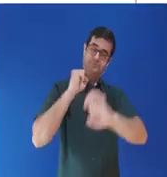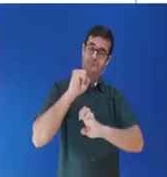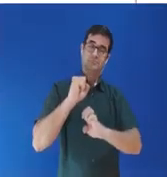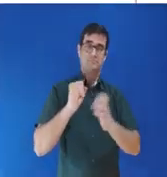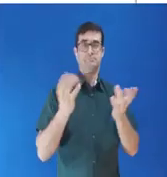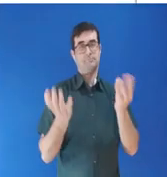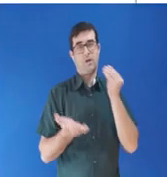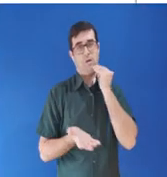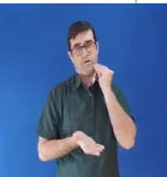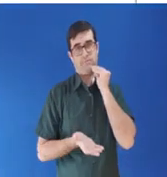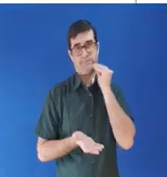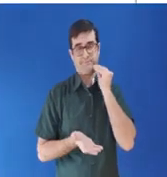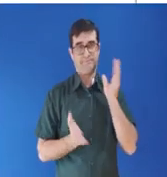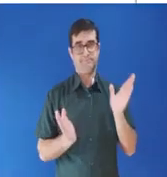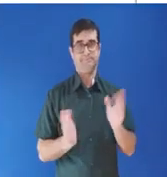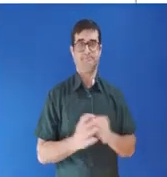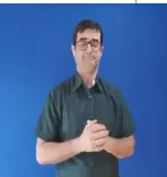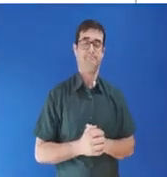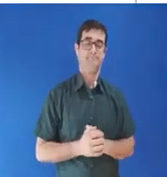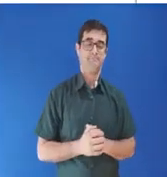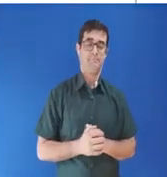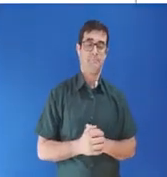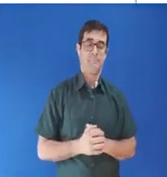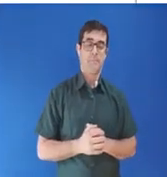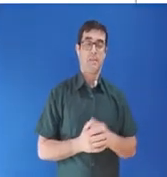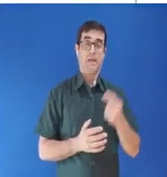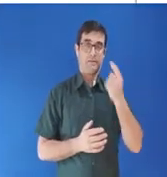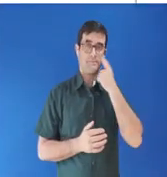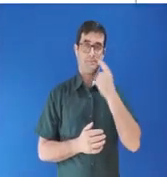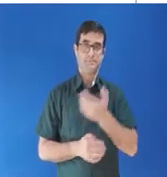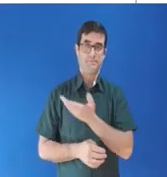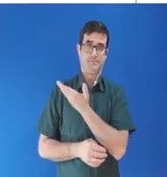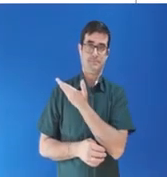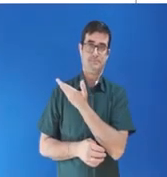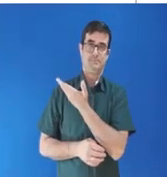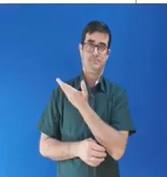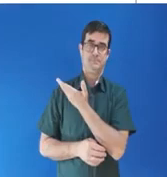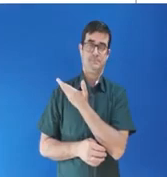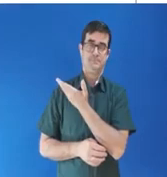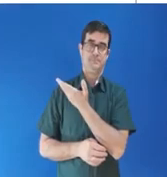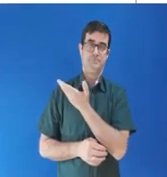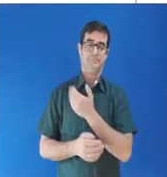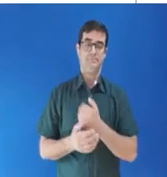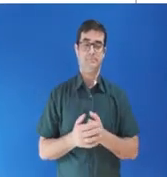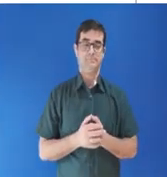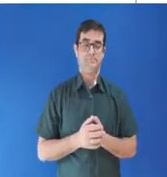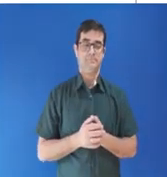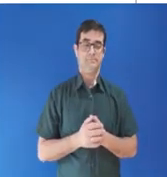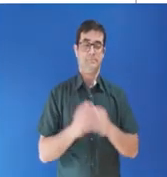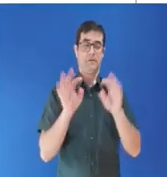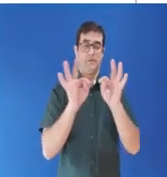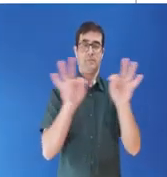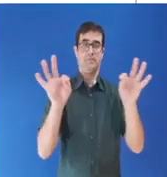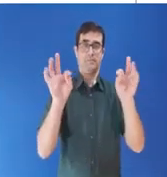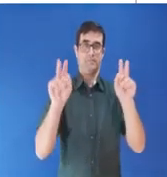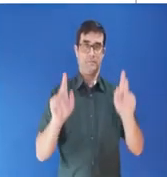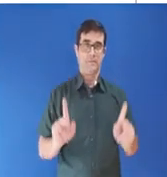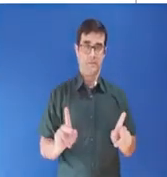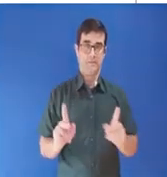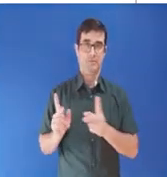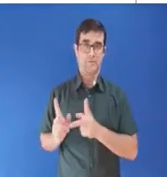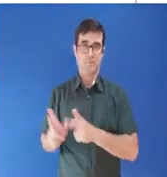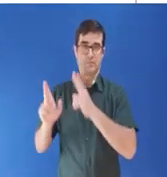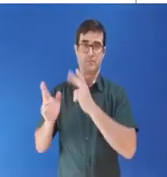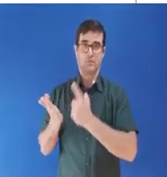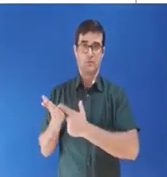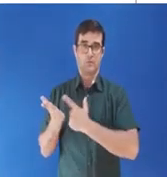bem óbvio, né? Aqui existe aqui tem uma representação de uma das tabelas, né, que eu retirei do